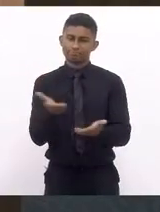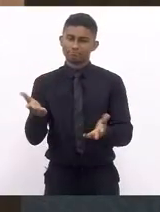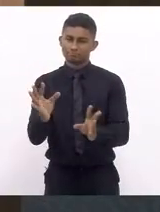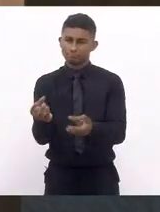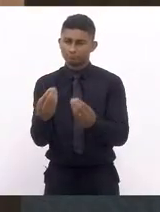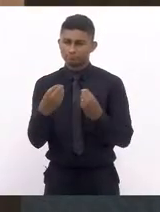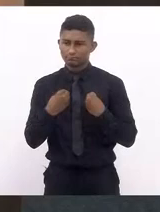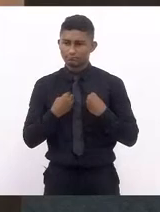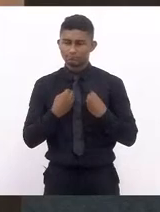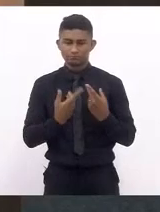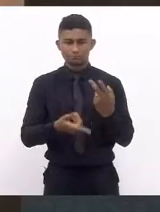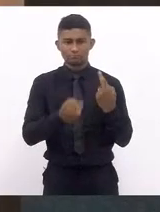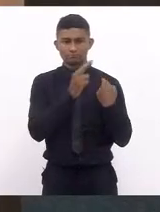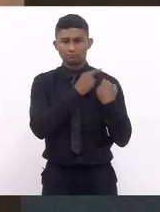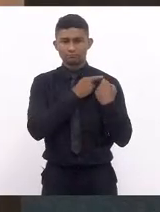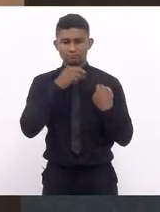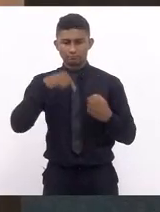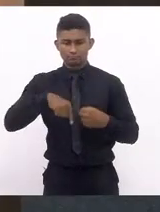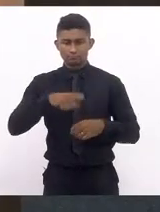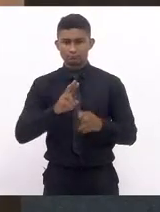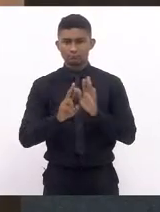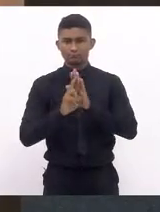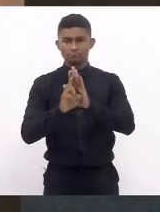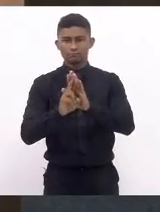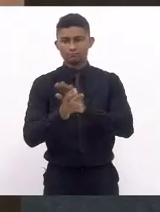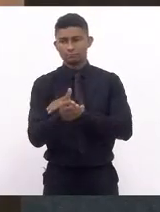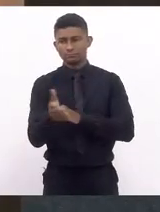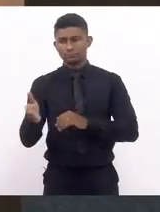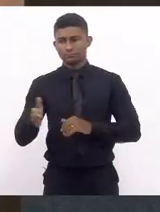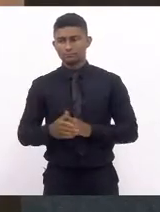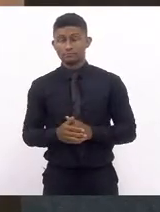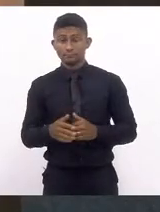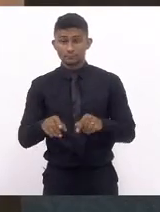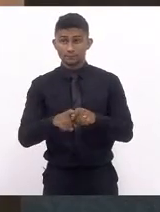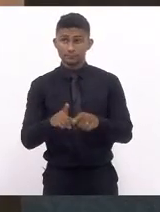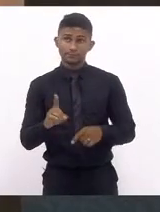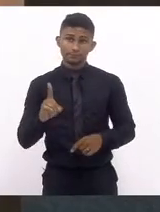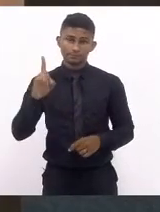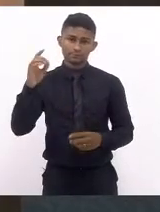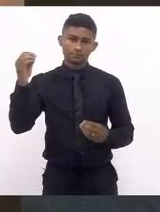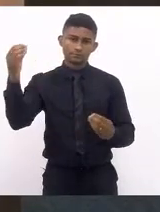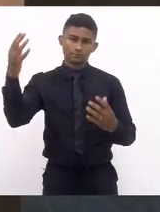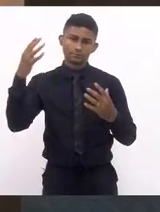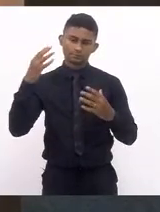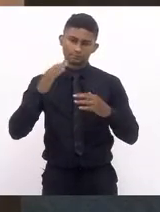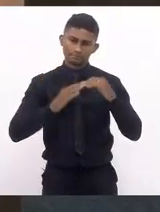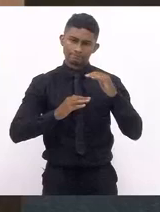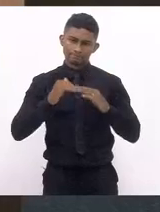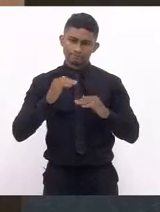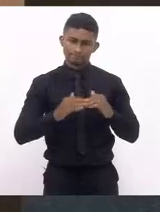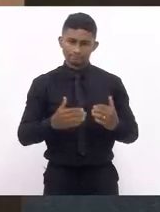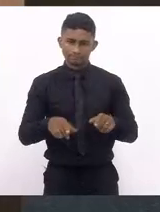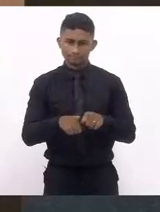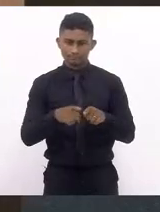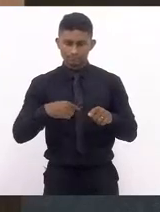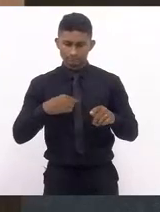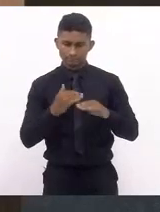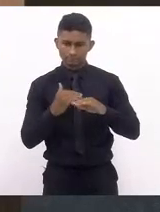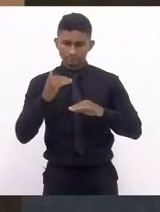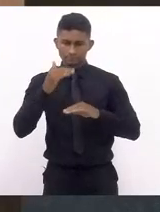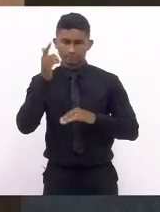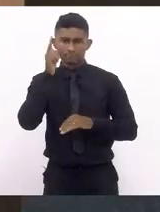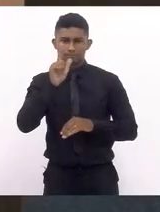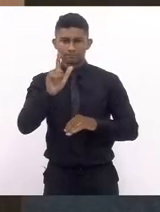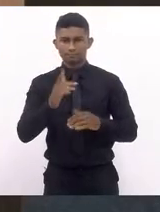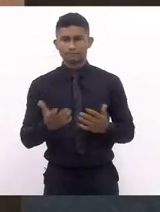deram autoridade para estar aqui representando a eles e Deus que nos deu essa capacidade e autoridade para estar